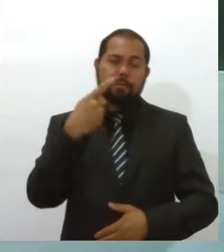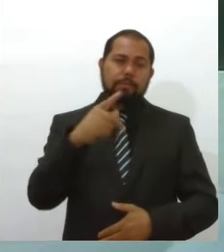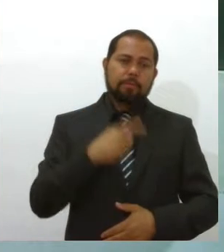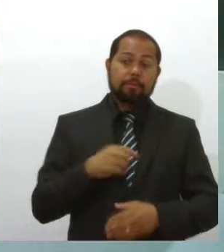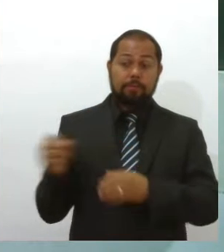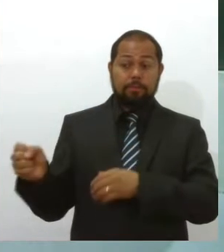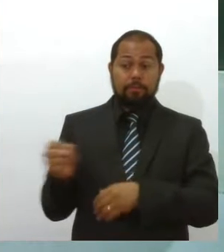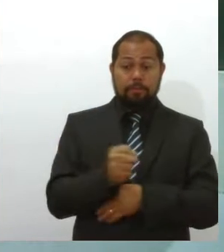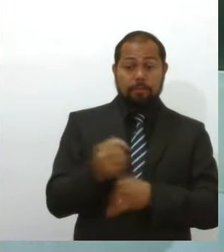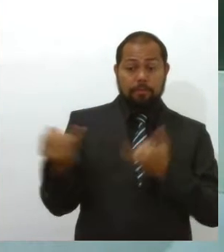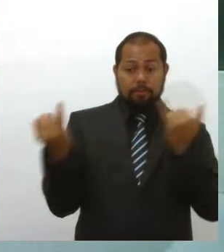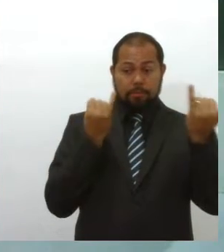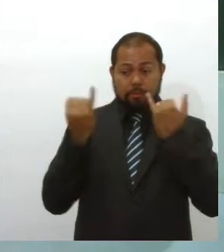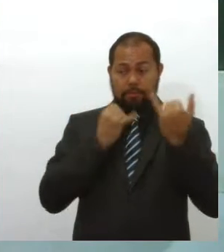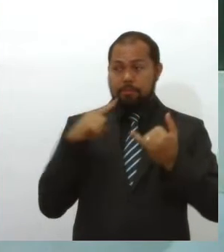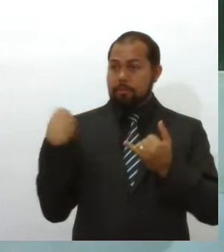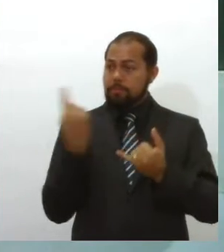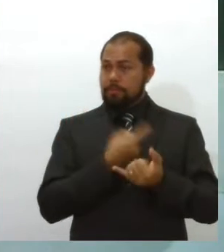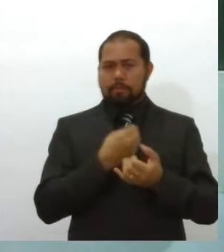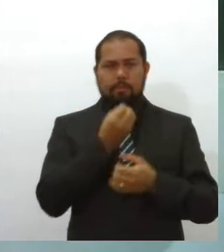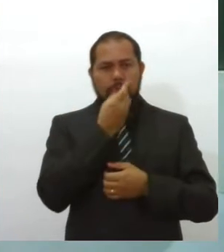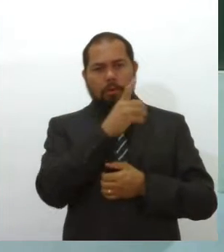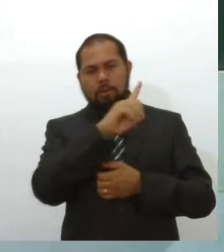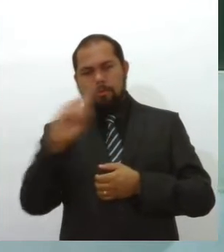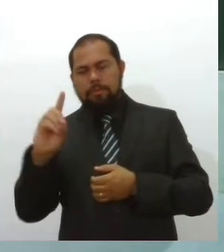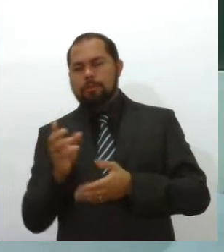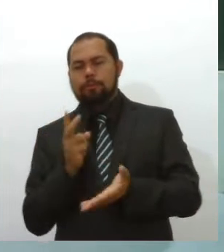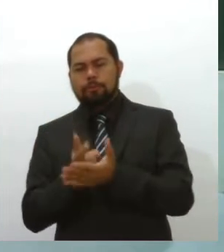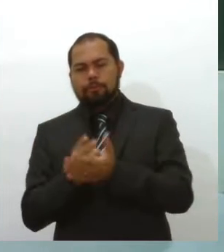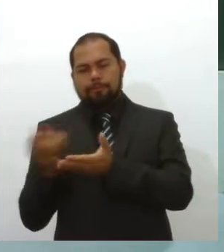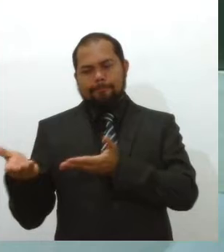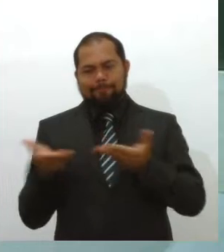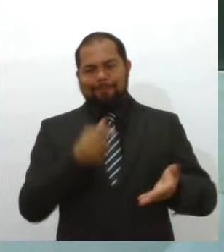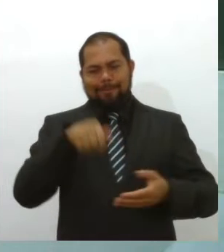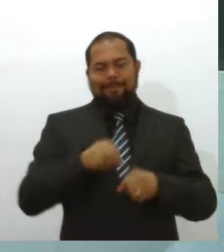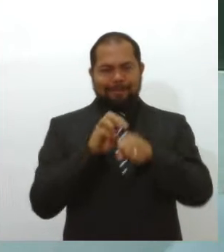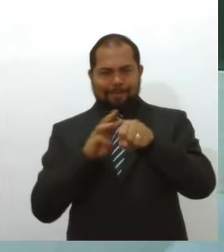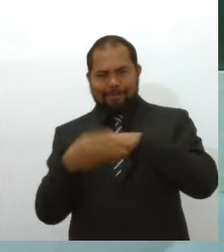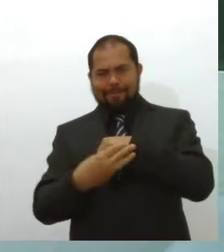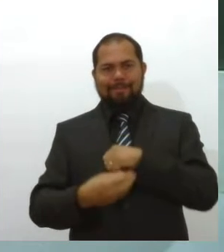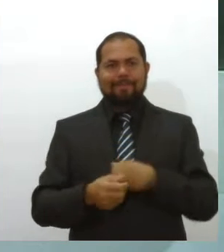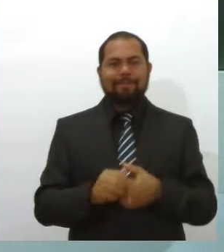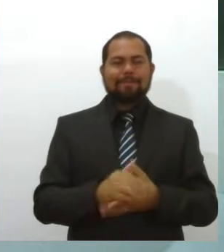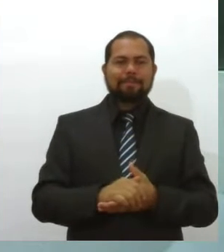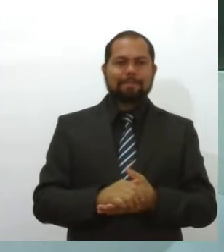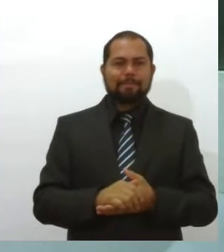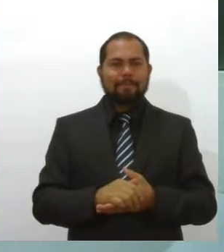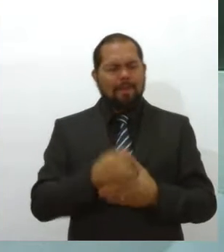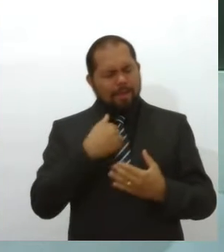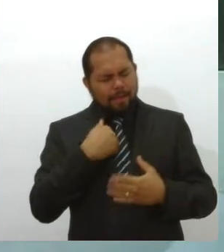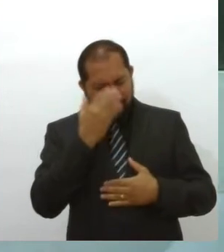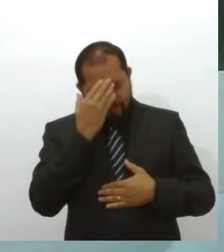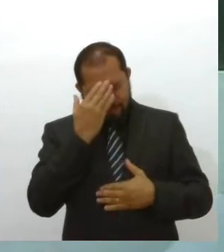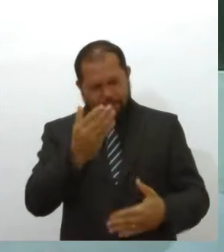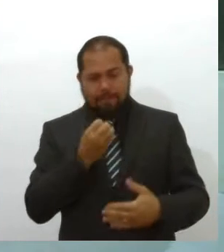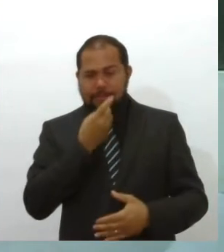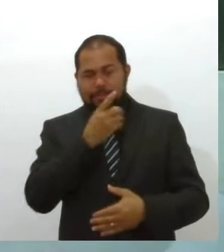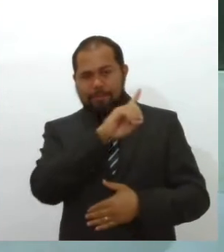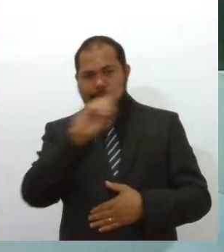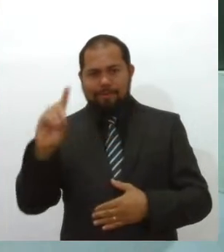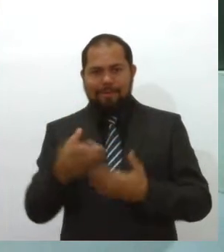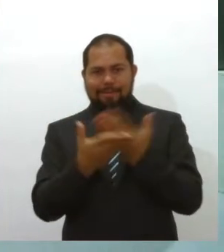informações para a gente. Um bom dia e seja sempre bem-vinda aqui ao JA. Eu que agradeço. Um bom dia para vocês, Denise.